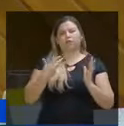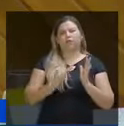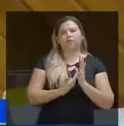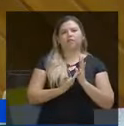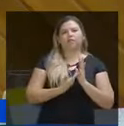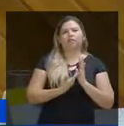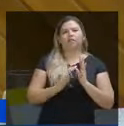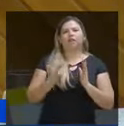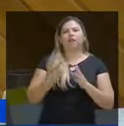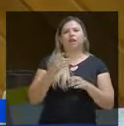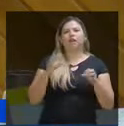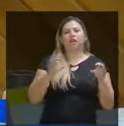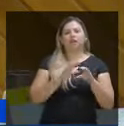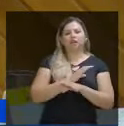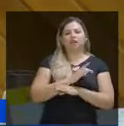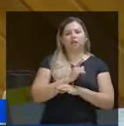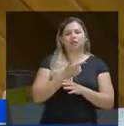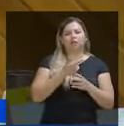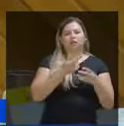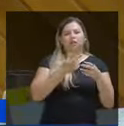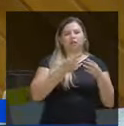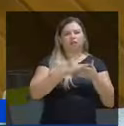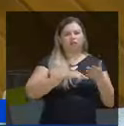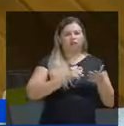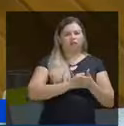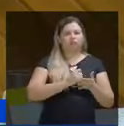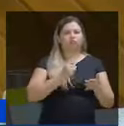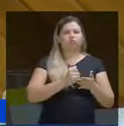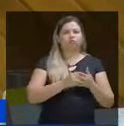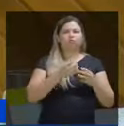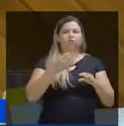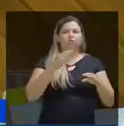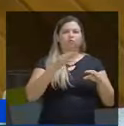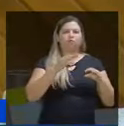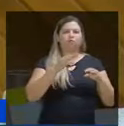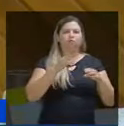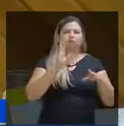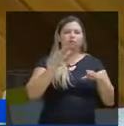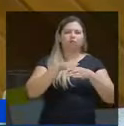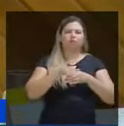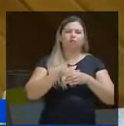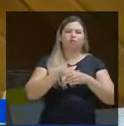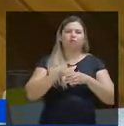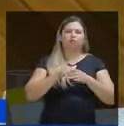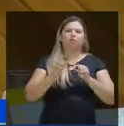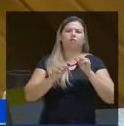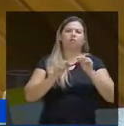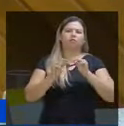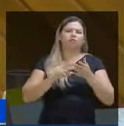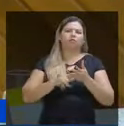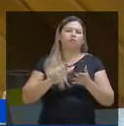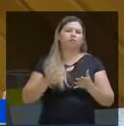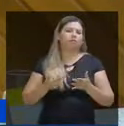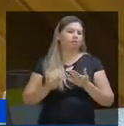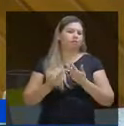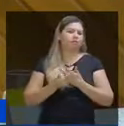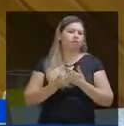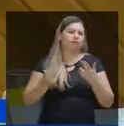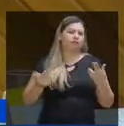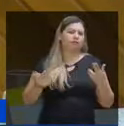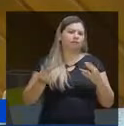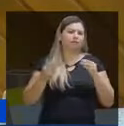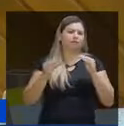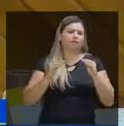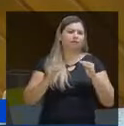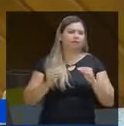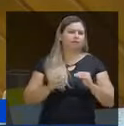bem colocado aqui. Então, portanto, não se pode confundir esses dois institutos, né? Então, na espécie aqui, não se